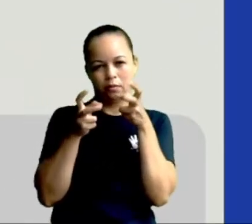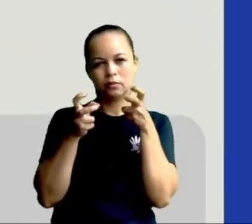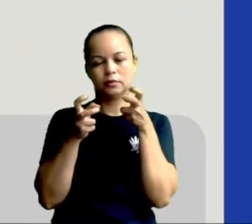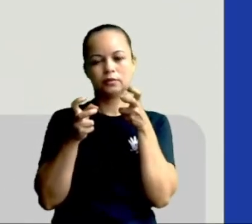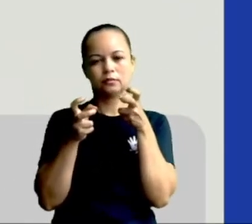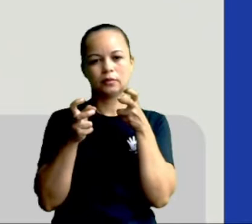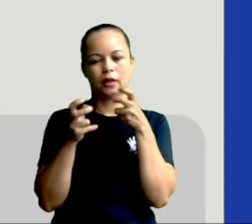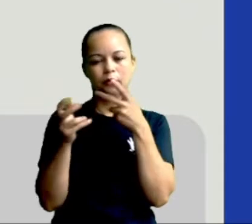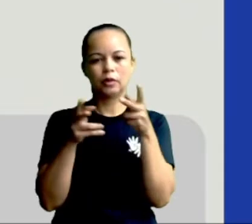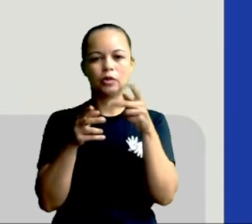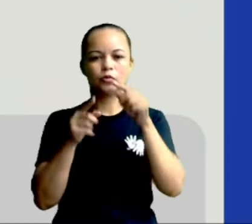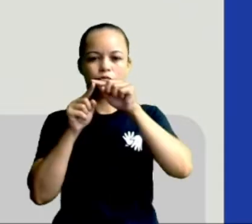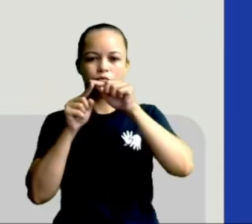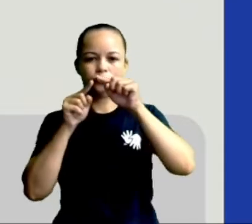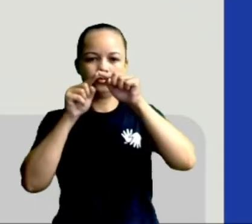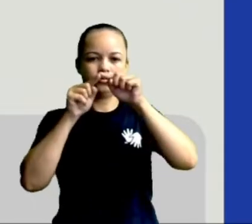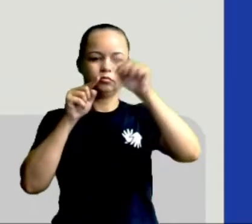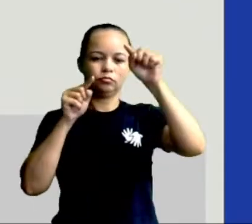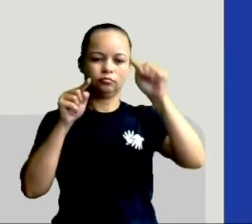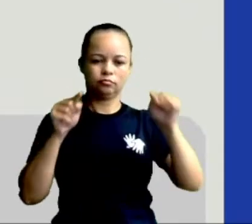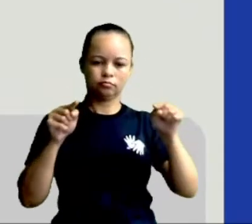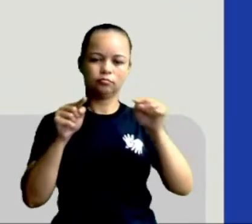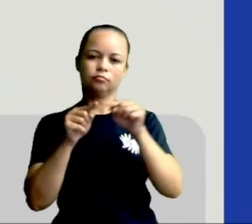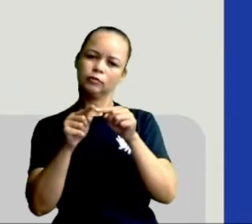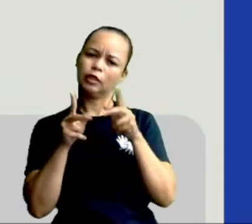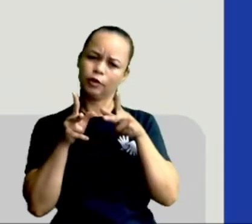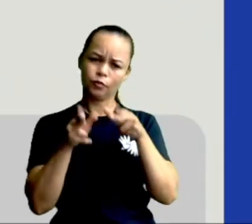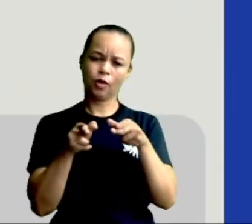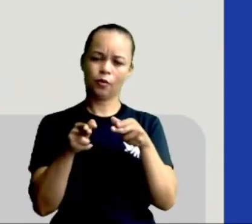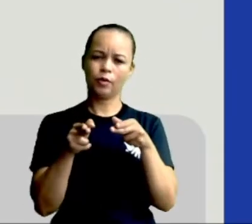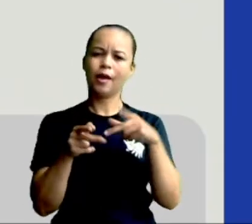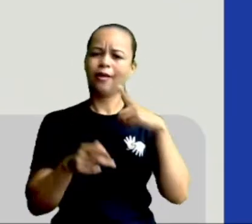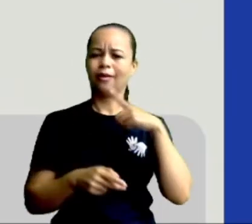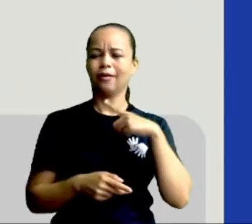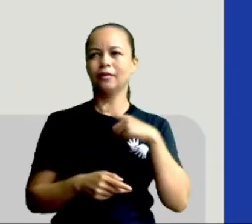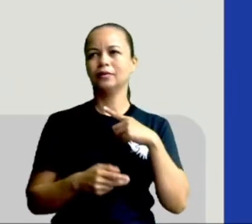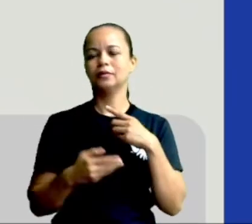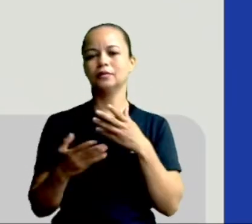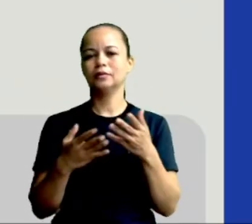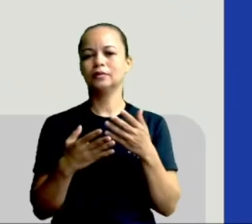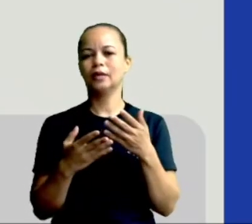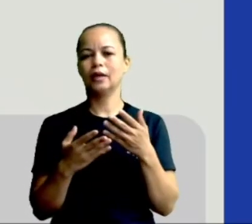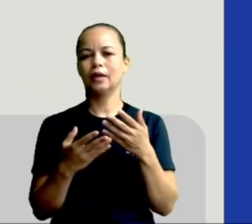lados correspondentes são iguais e que eles têm a mesma